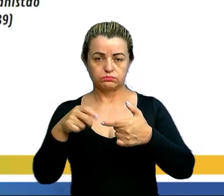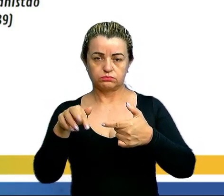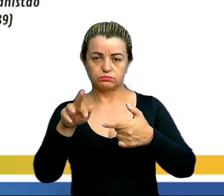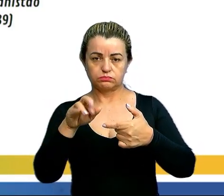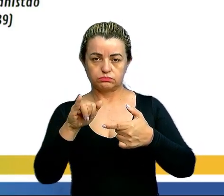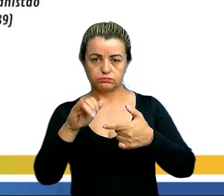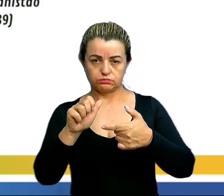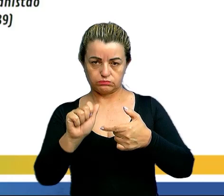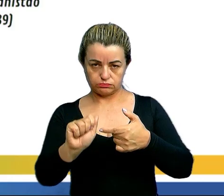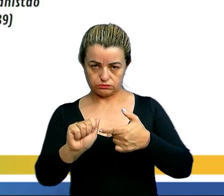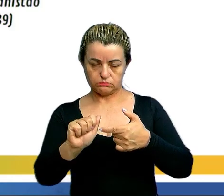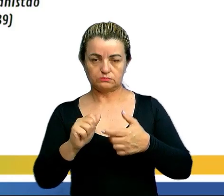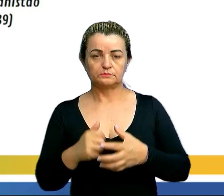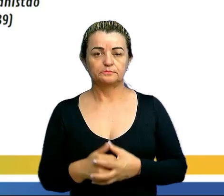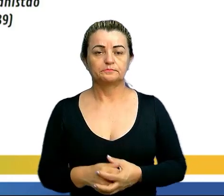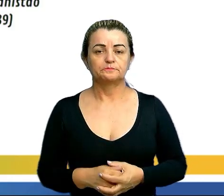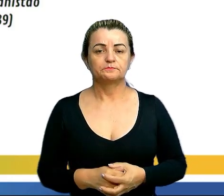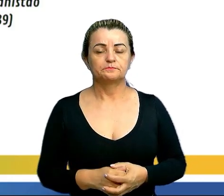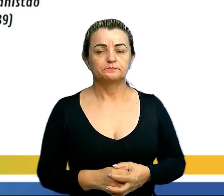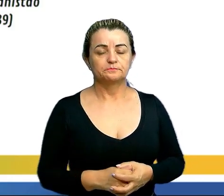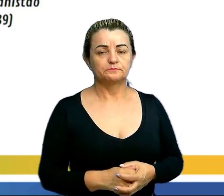a Segunda Guerra Mundial.